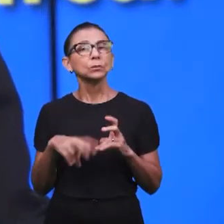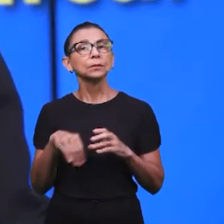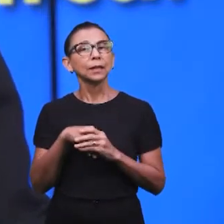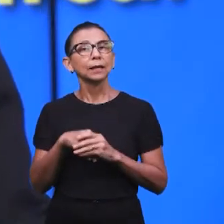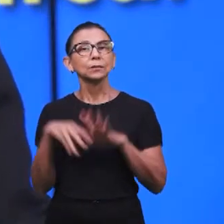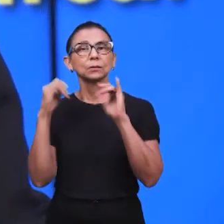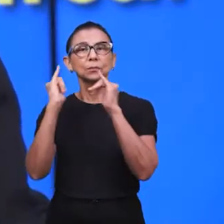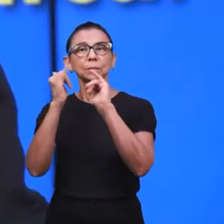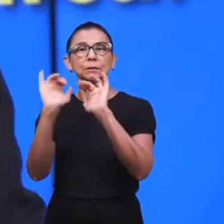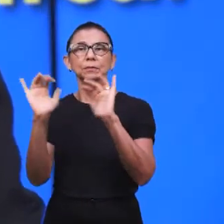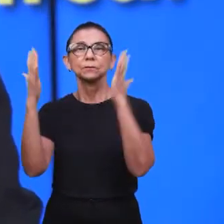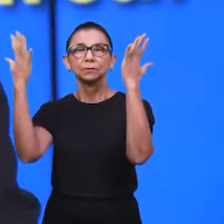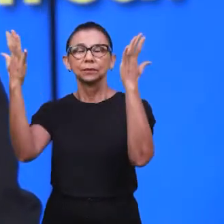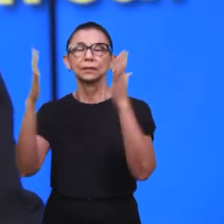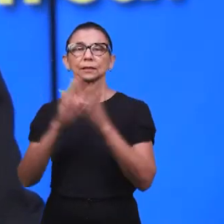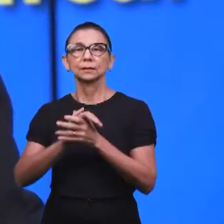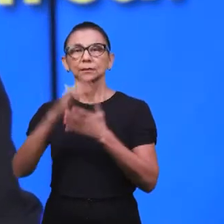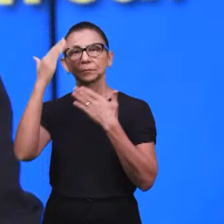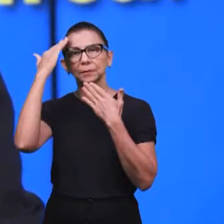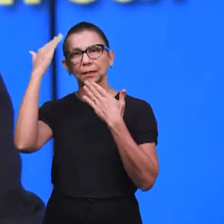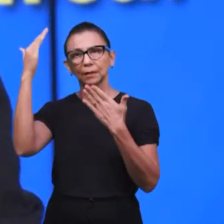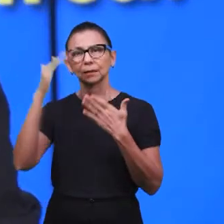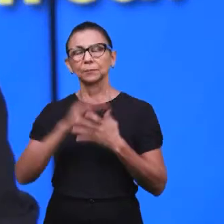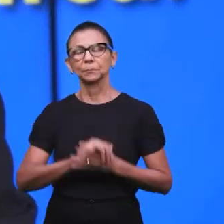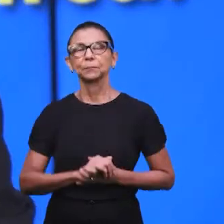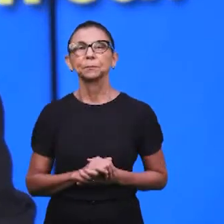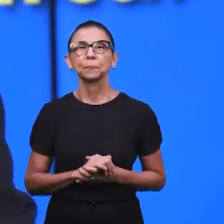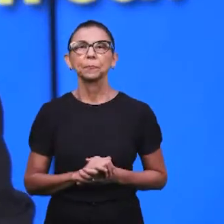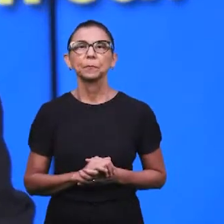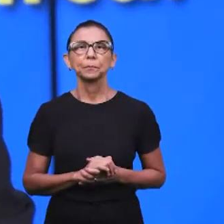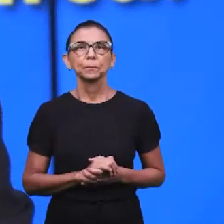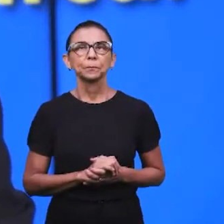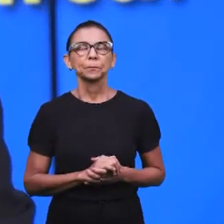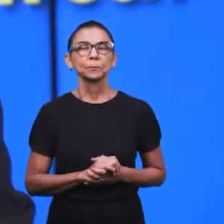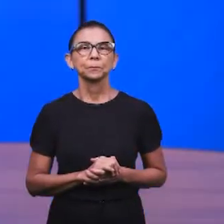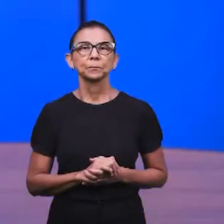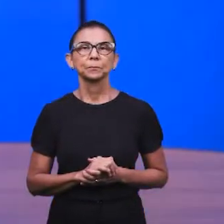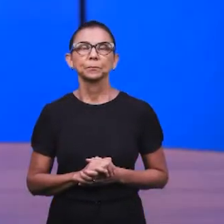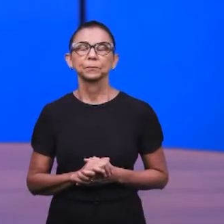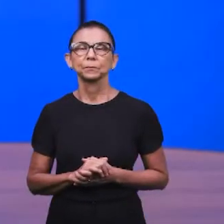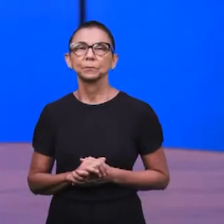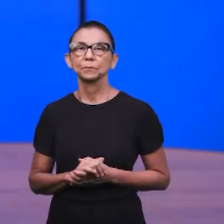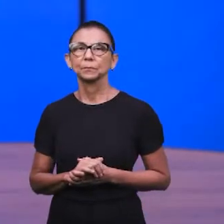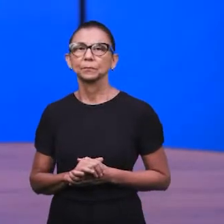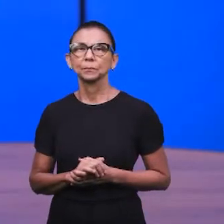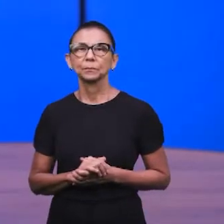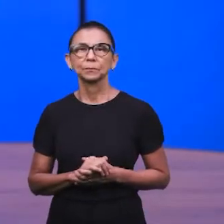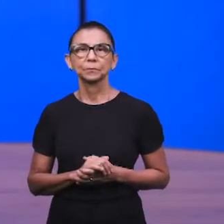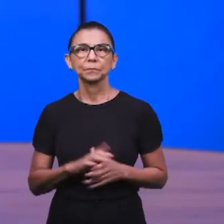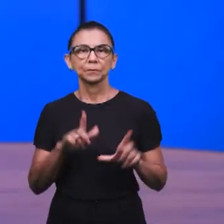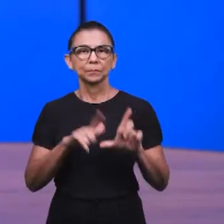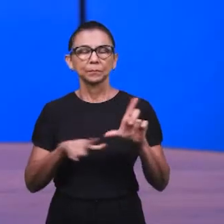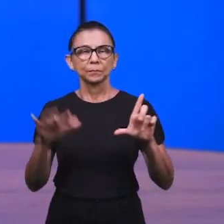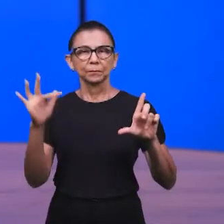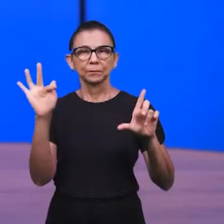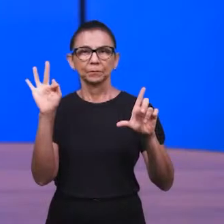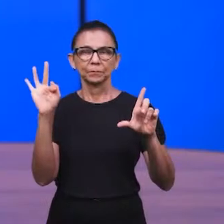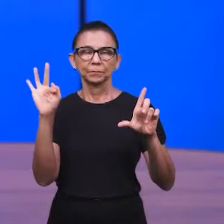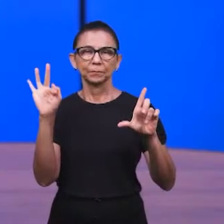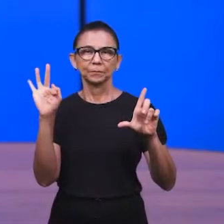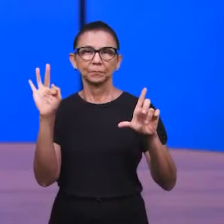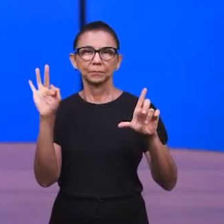Festas, lá no dia 26 de novembro. Obrigado, Patrick, pela sua participação mais uma vez. Vamos à última agora, da primeira pergunta, que é a